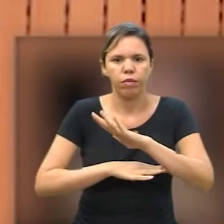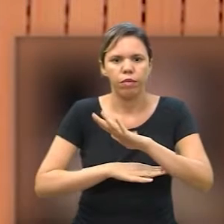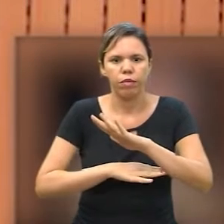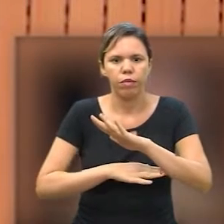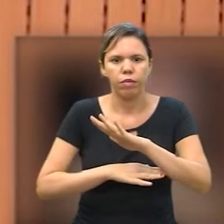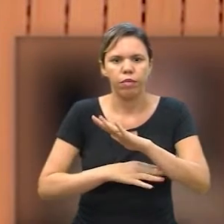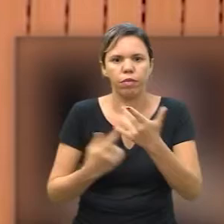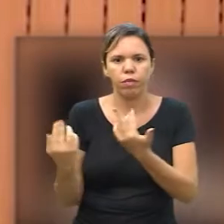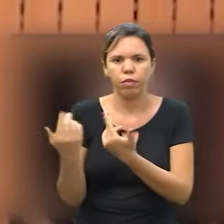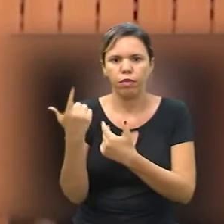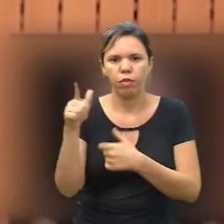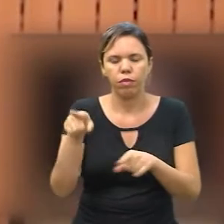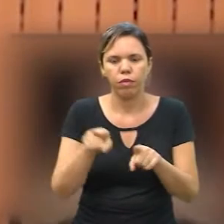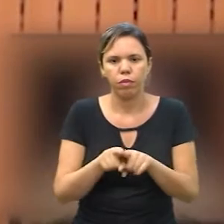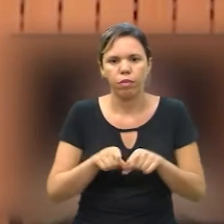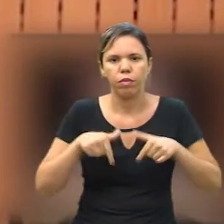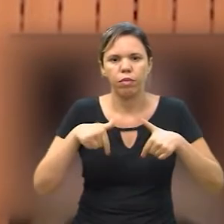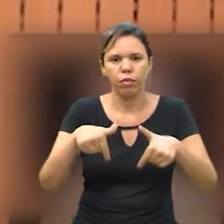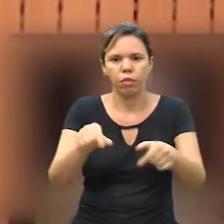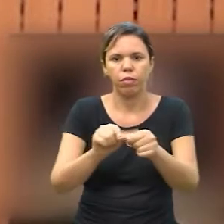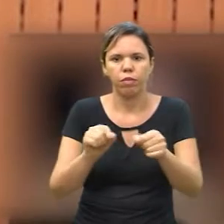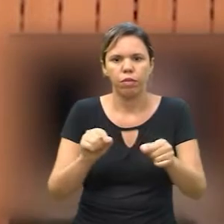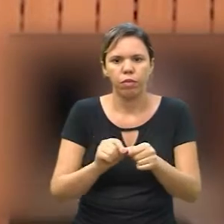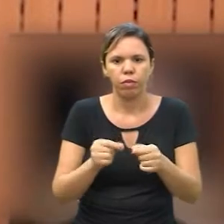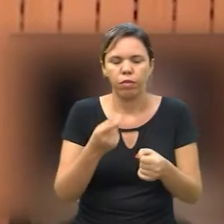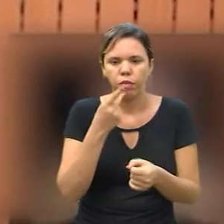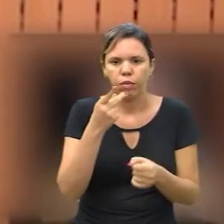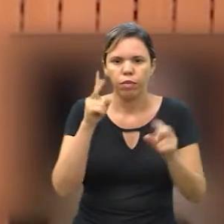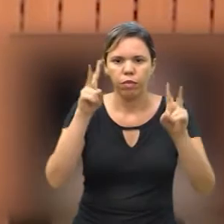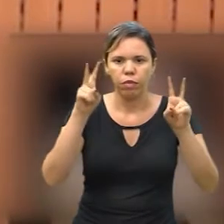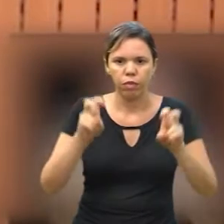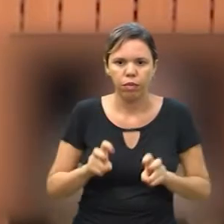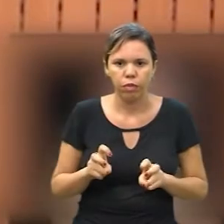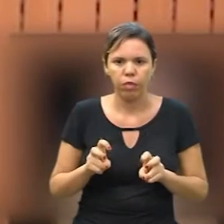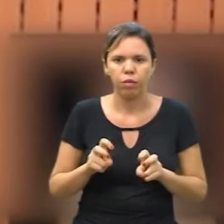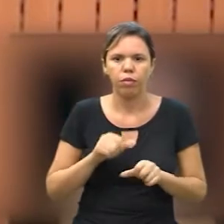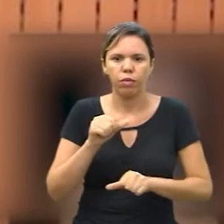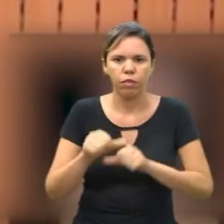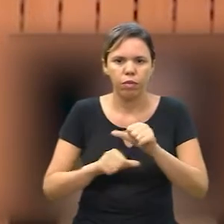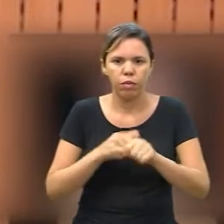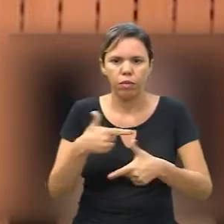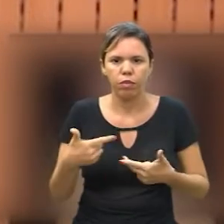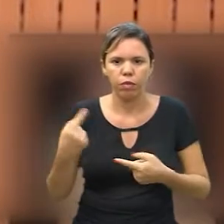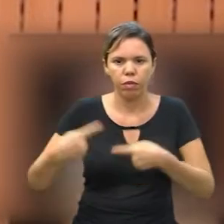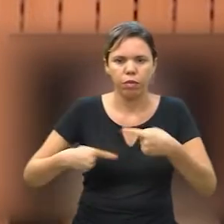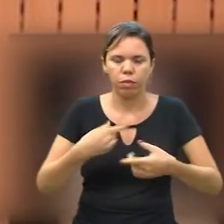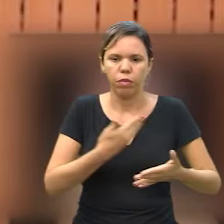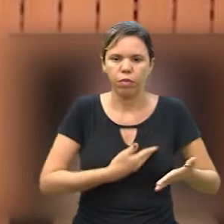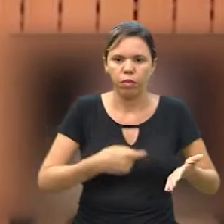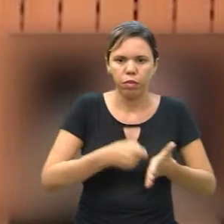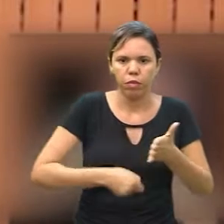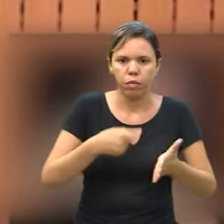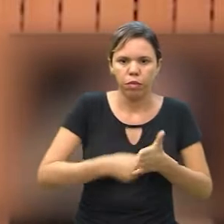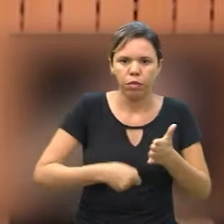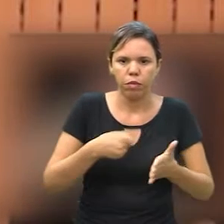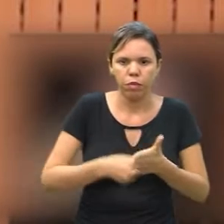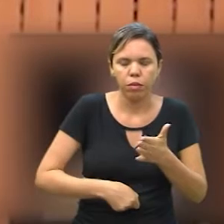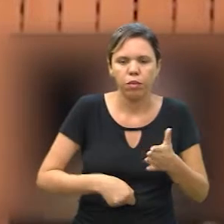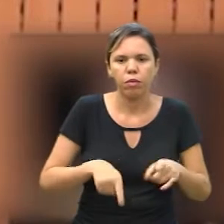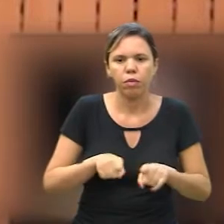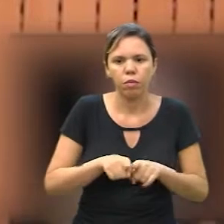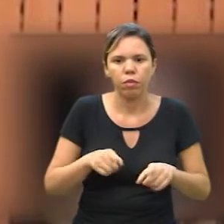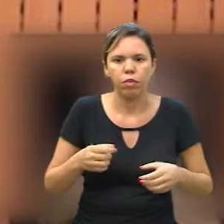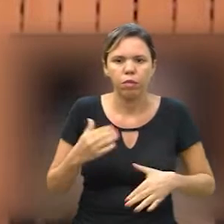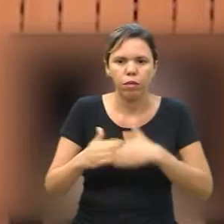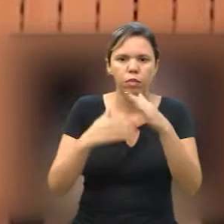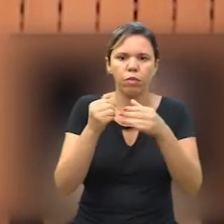Câmara, assim como outras. Outras ações, como disse a Vera, em relação à habitação, em relação a políticas públicas, que a gente pode